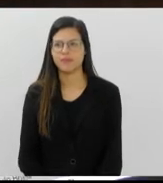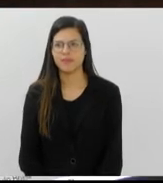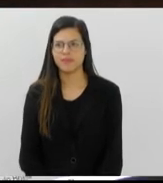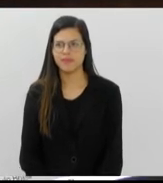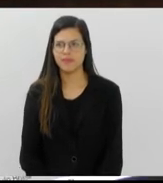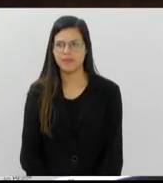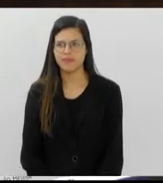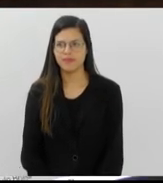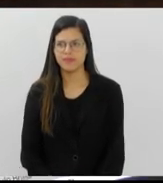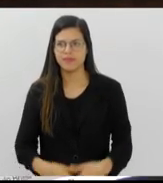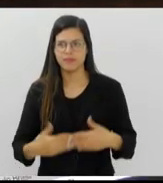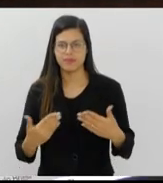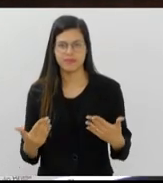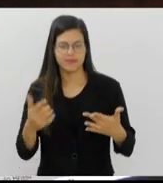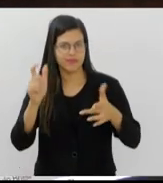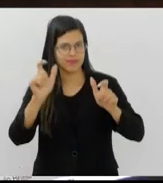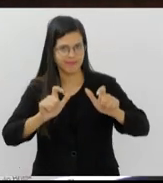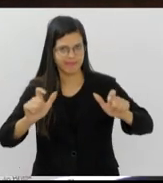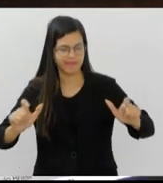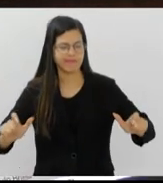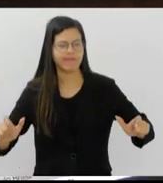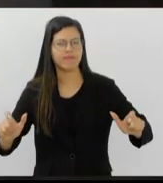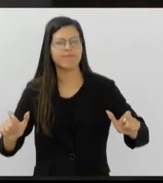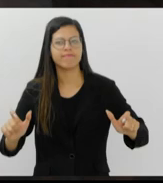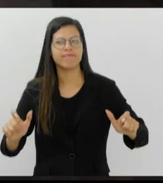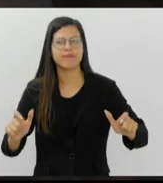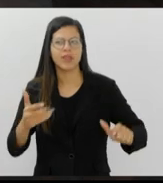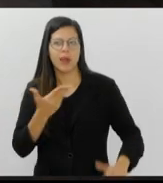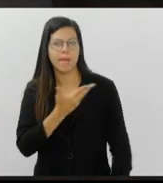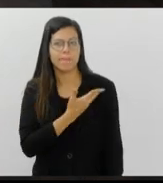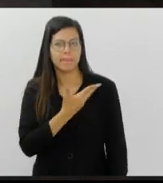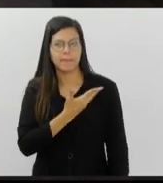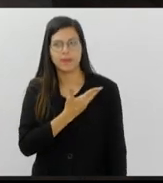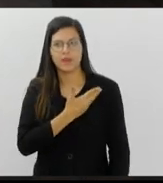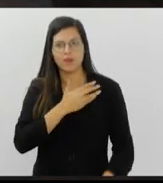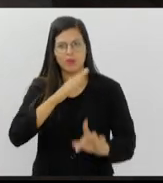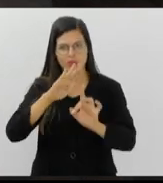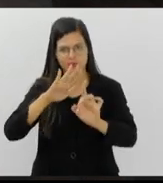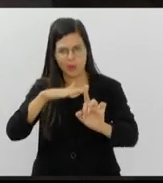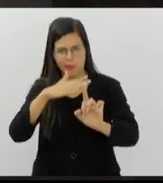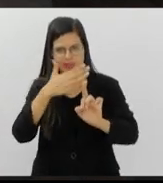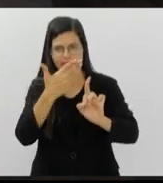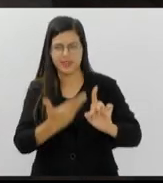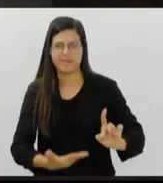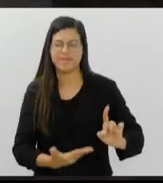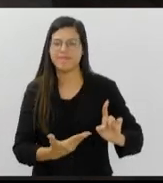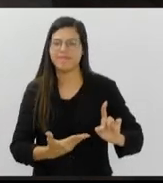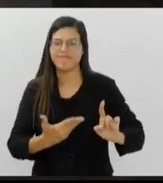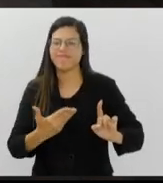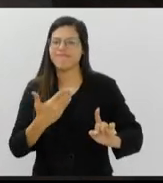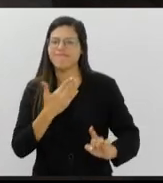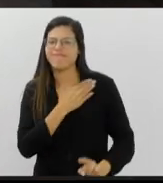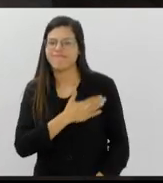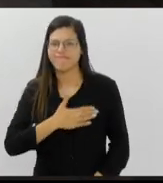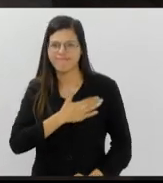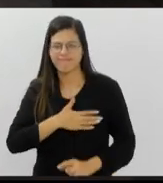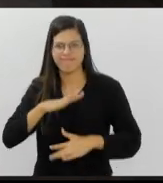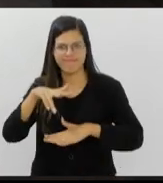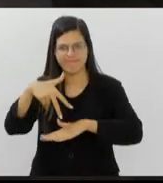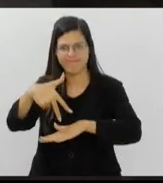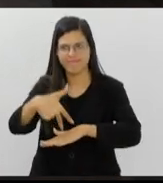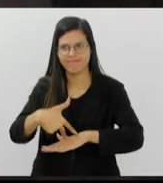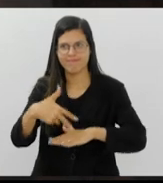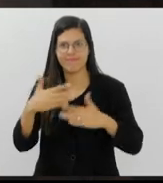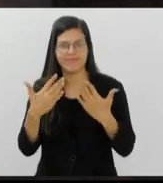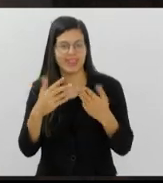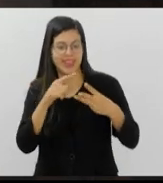Excelentíssimos senhoras e senhores, amigos e homenageados, é uma imensa honra estar aqui hoje celebrando